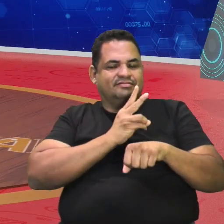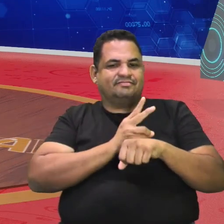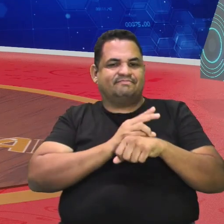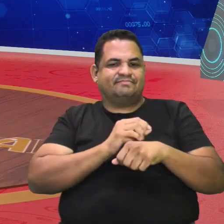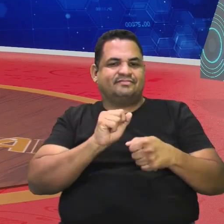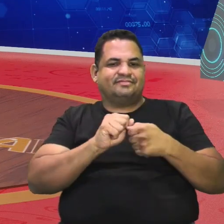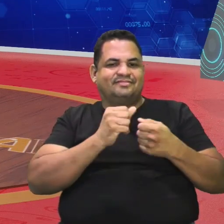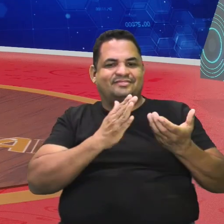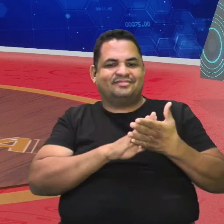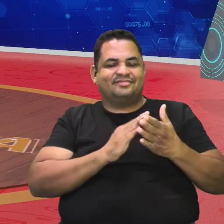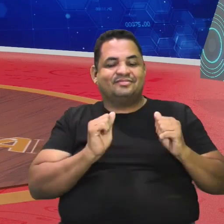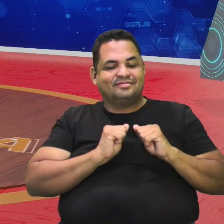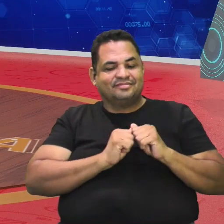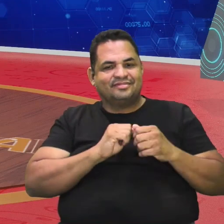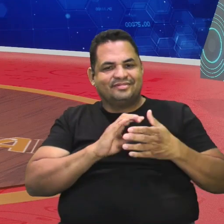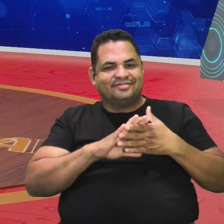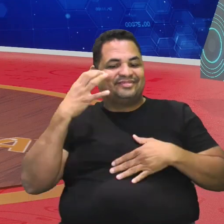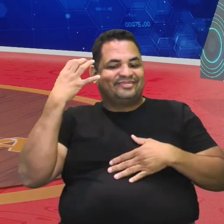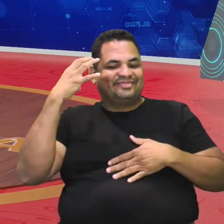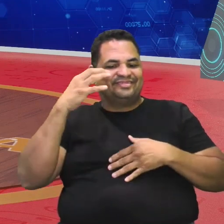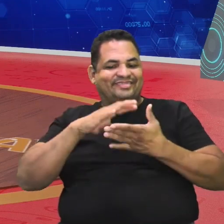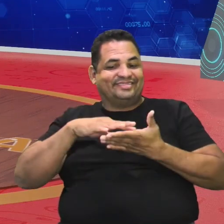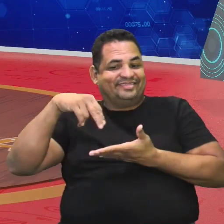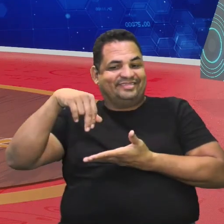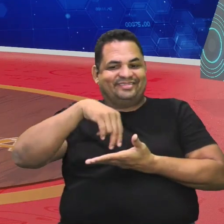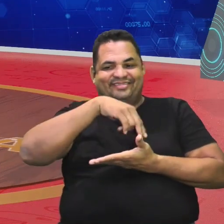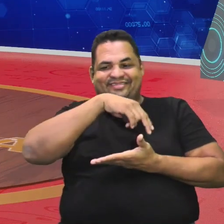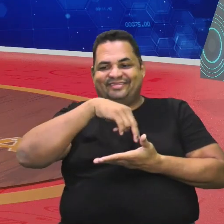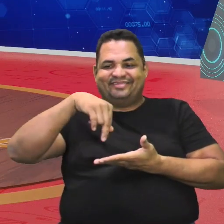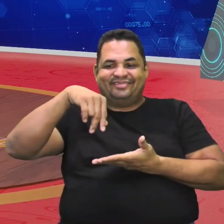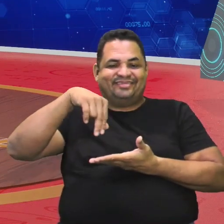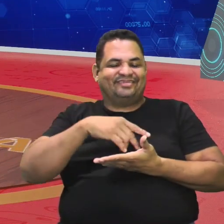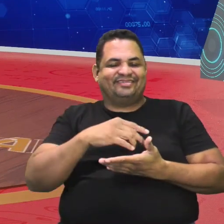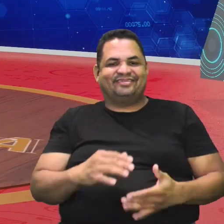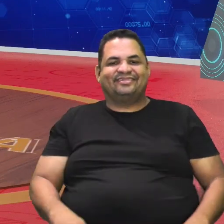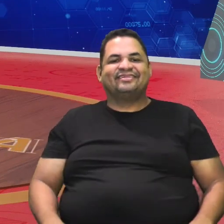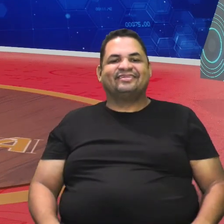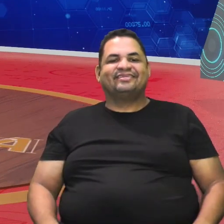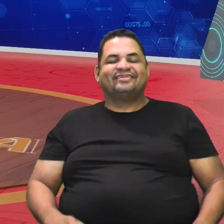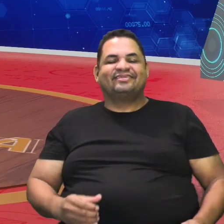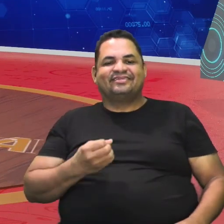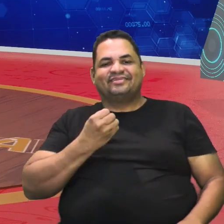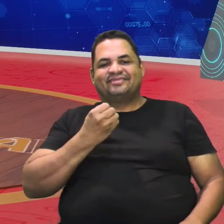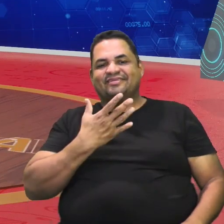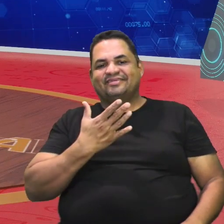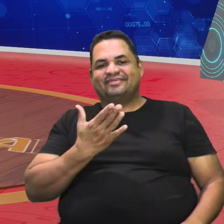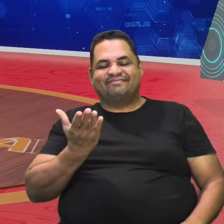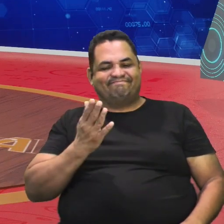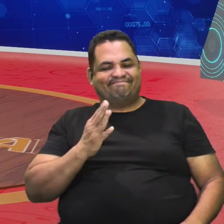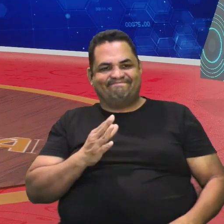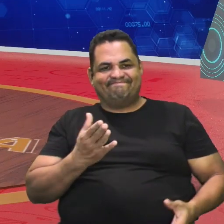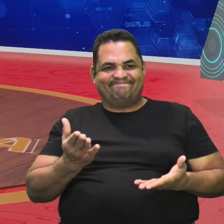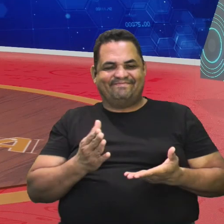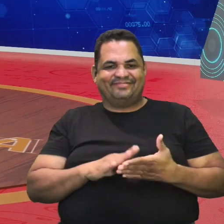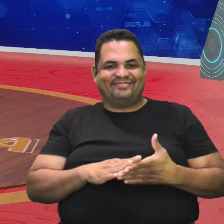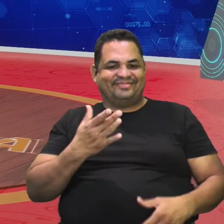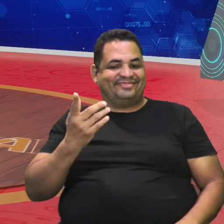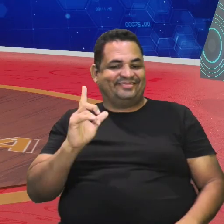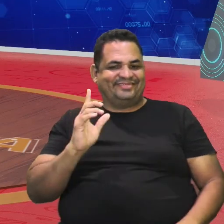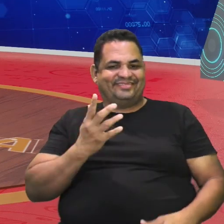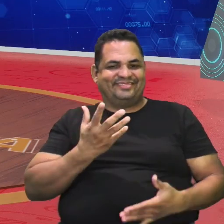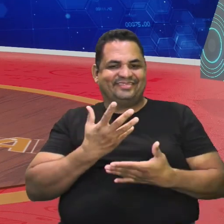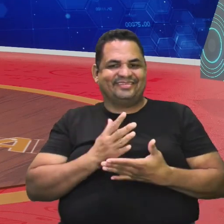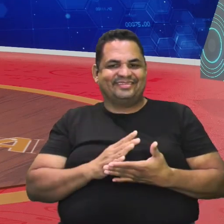o passinho certinho com os alunos. Pronto. Até porque mas eu sou boa de coordenação motora, mas esse negócio aí, não sei o que